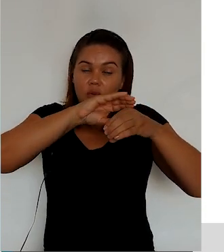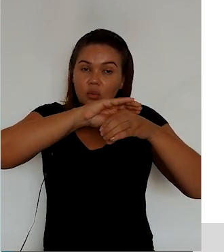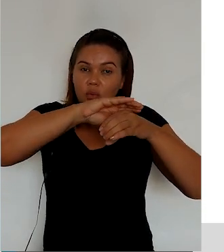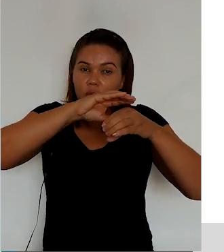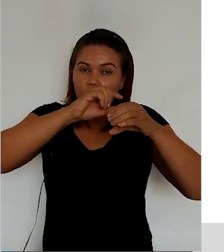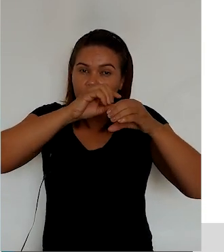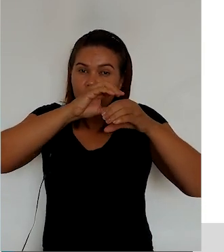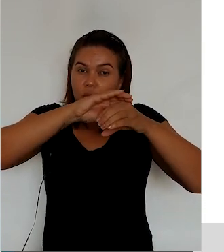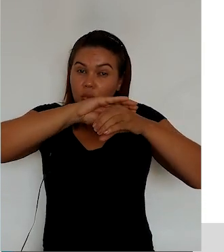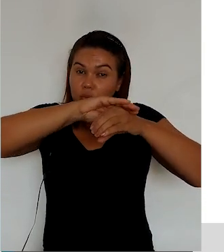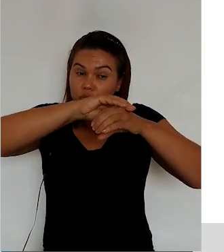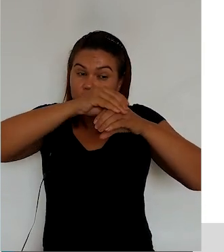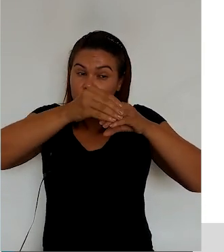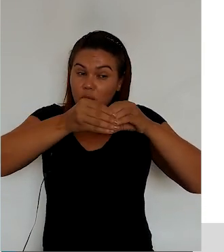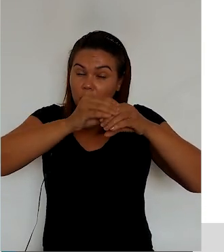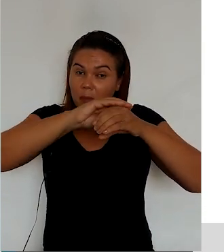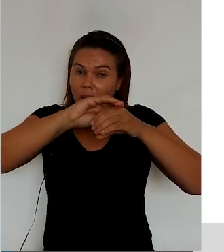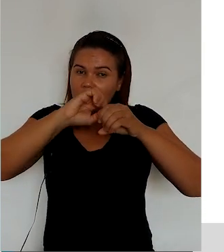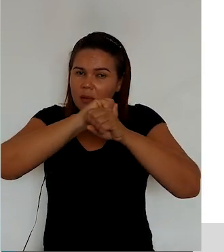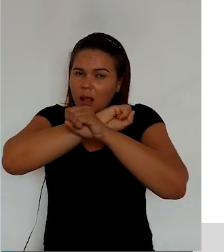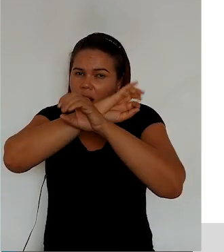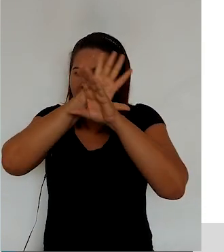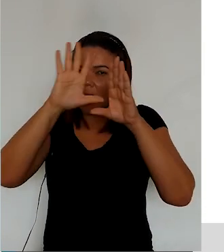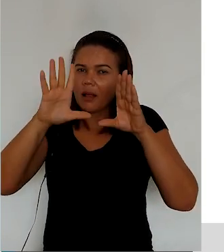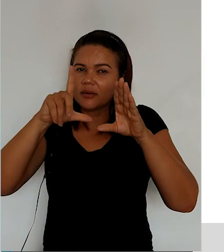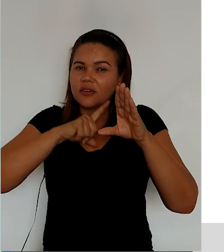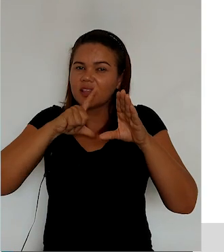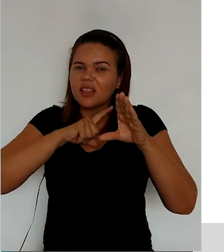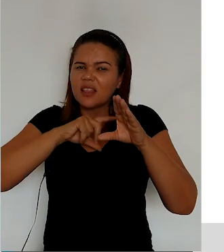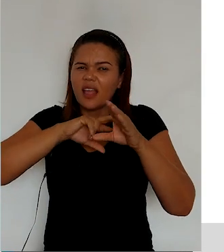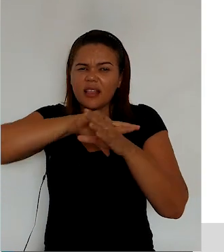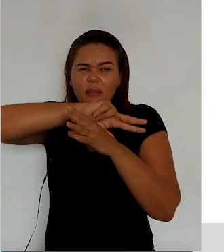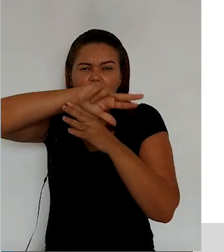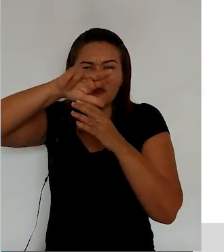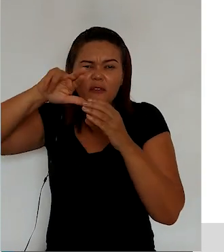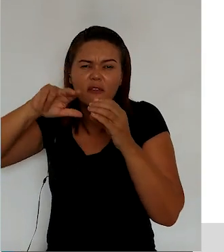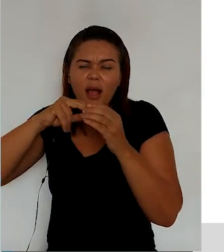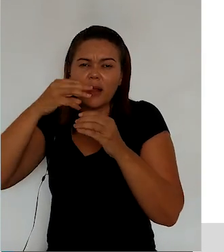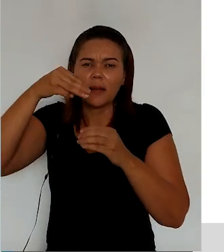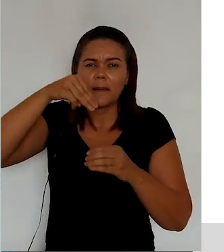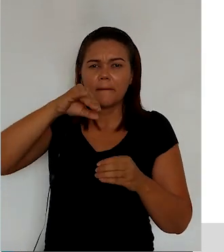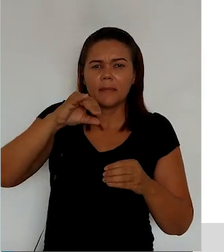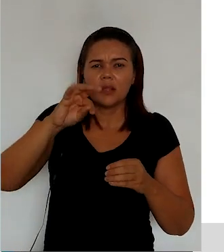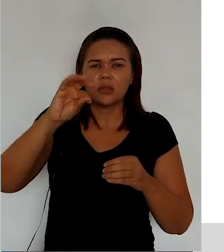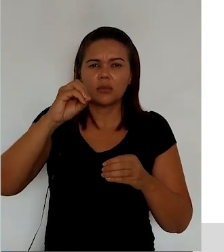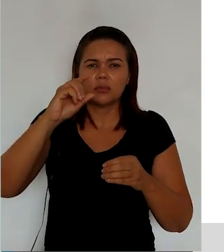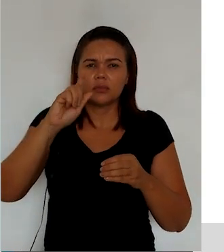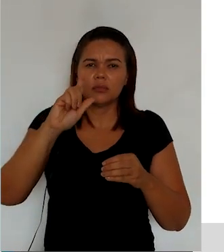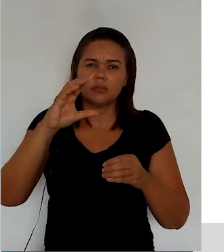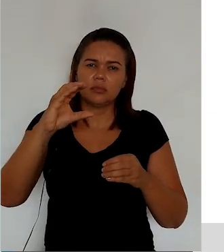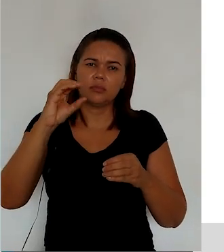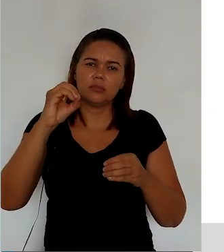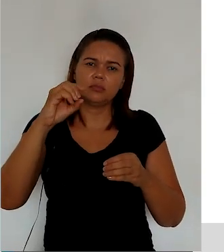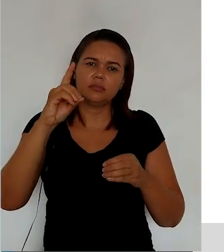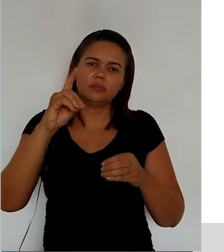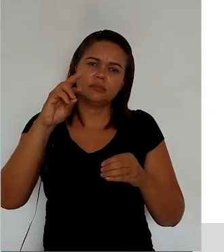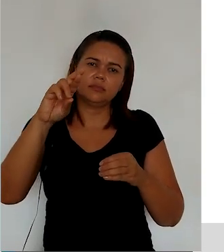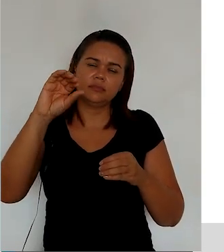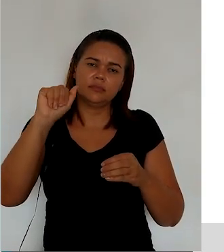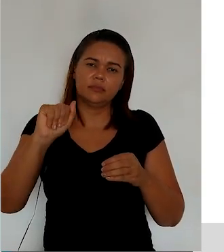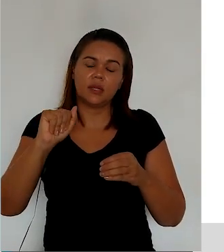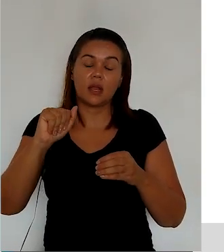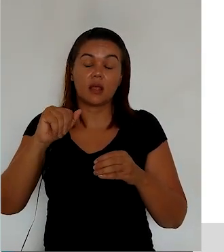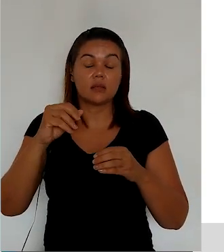citoplasma claro e presença de inúmeras mitocôndrias e são